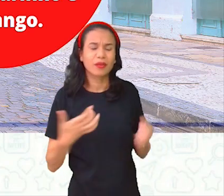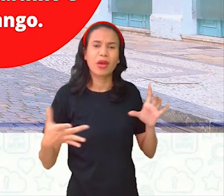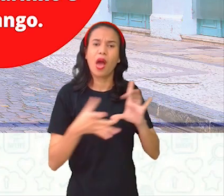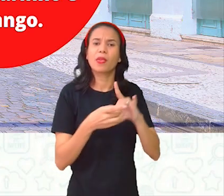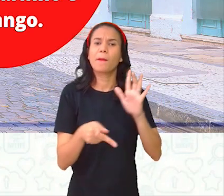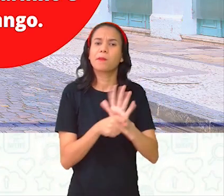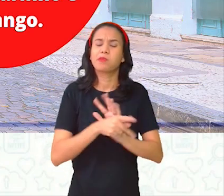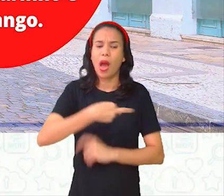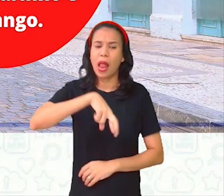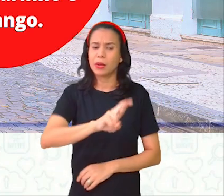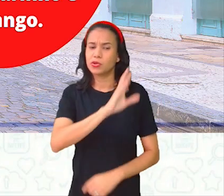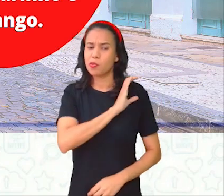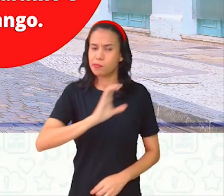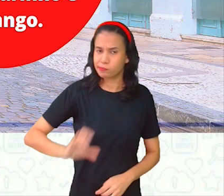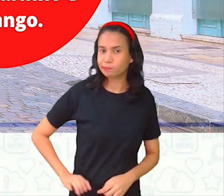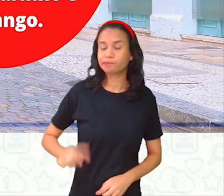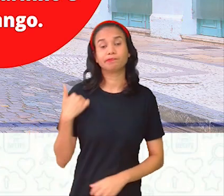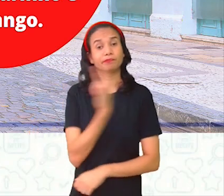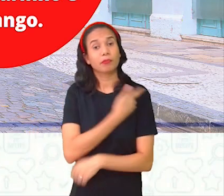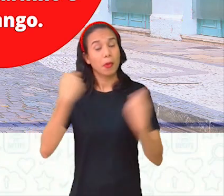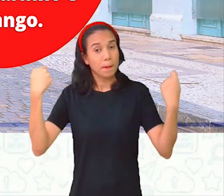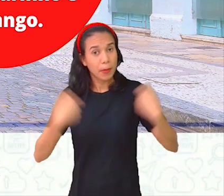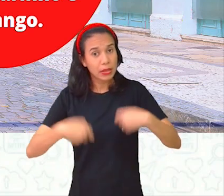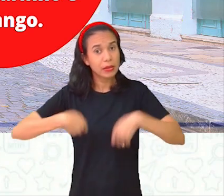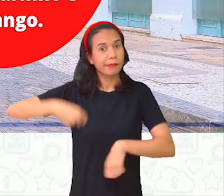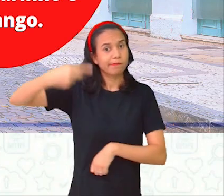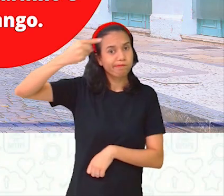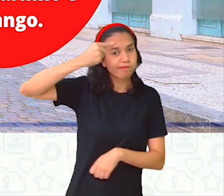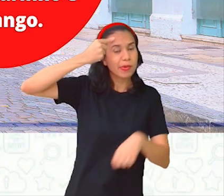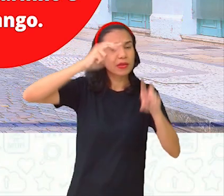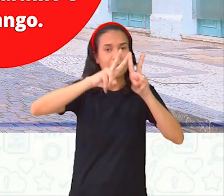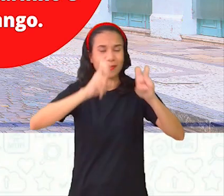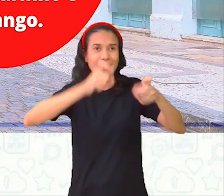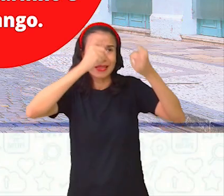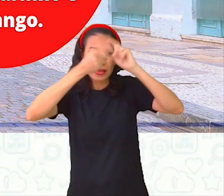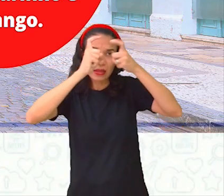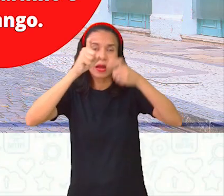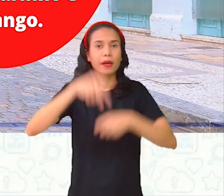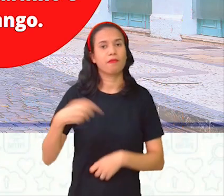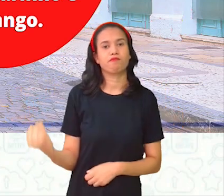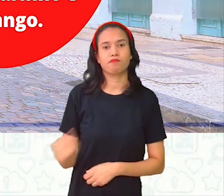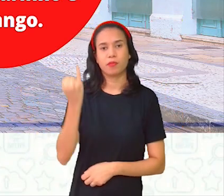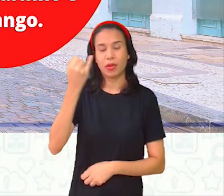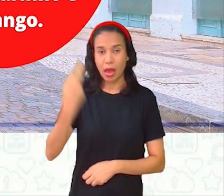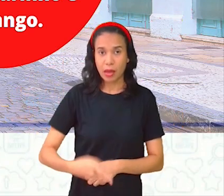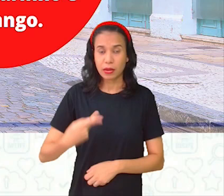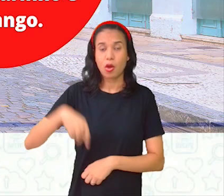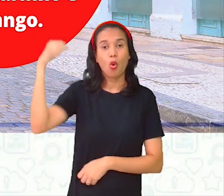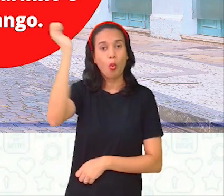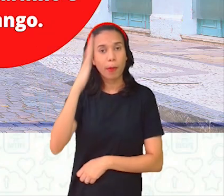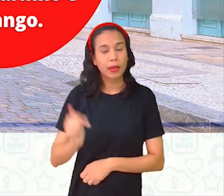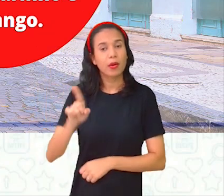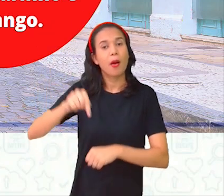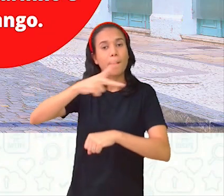cristã? Bom, a gente precisa pensar sobre isso e discutir isso, que é importante. O Estado brasileiro é laico, e o que